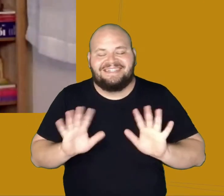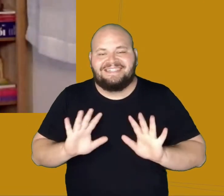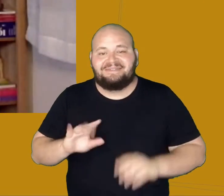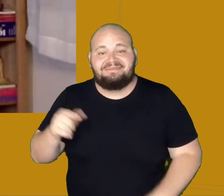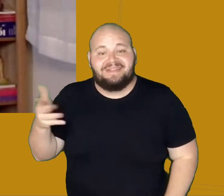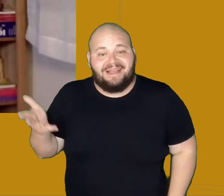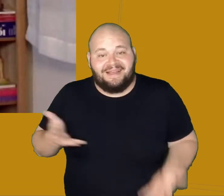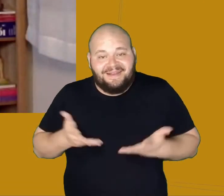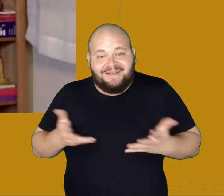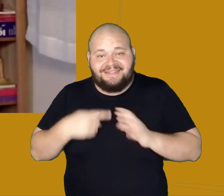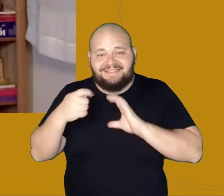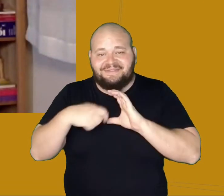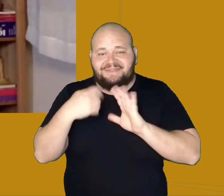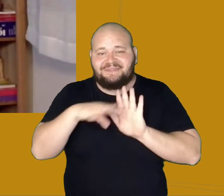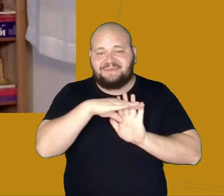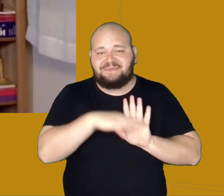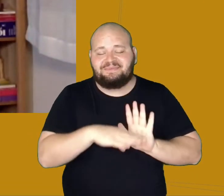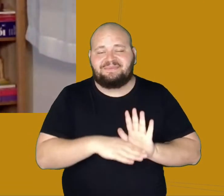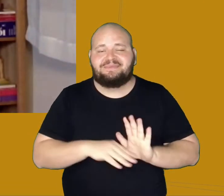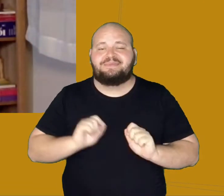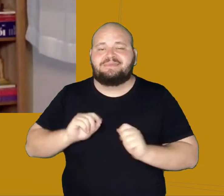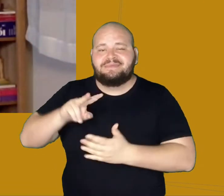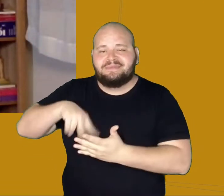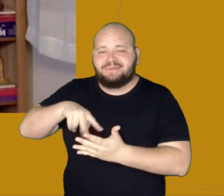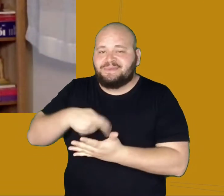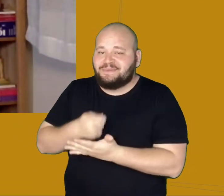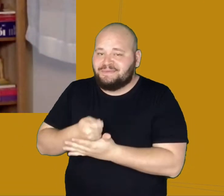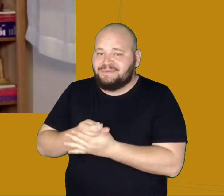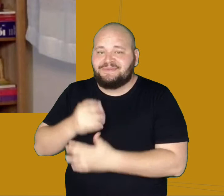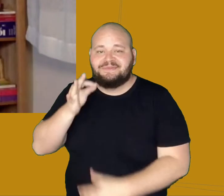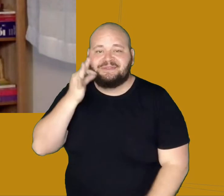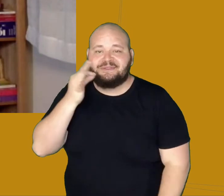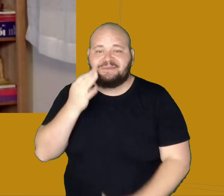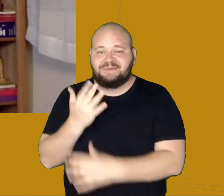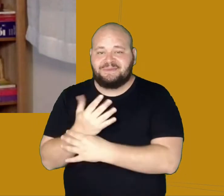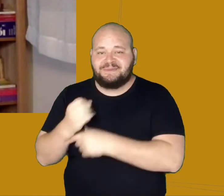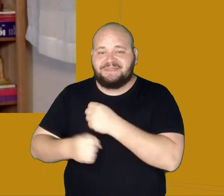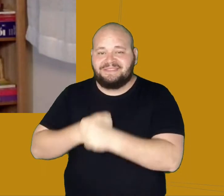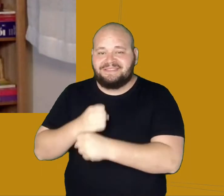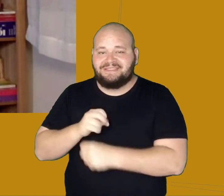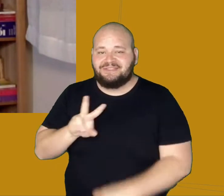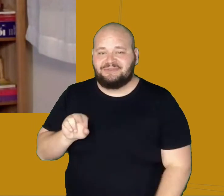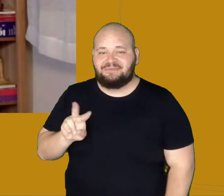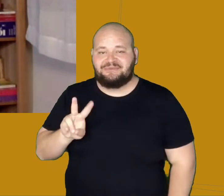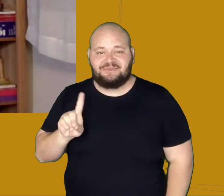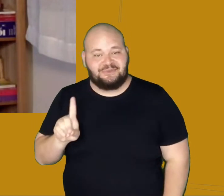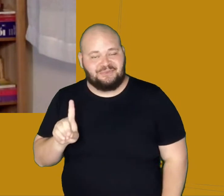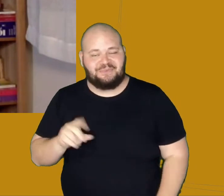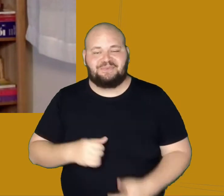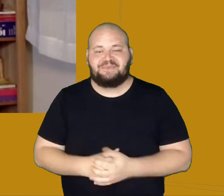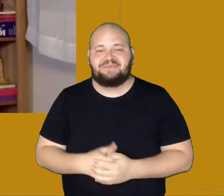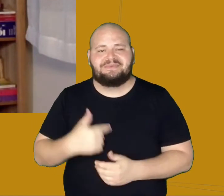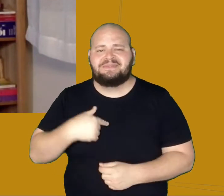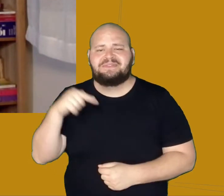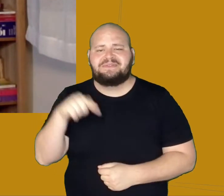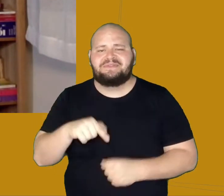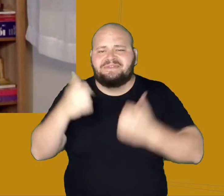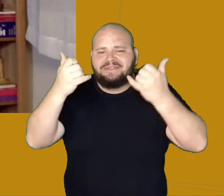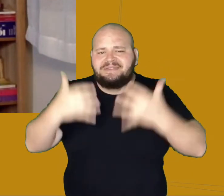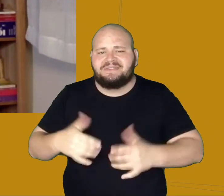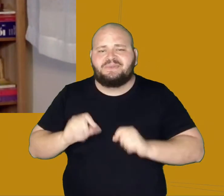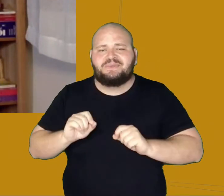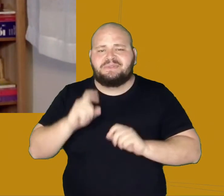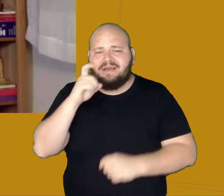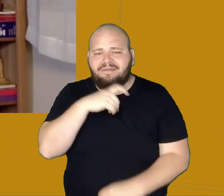Olá, pessoal! Nessa série de vídeos, nós vamos abordar as leituras obrigatórias do vestibular 2021 da URGS. Eu